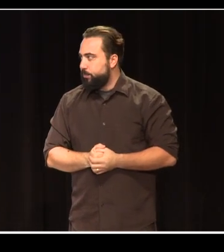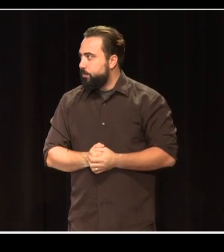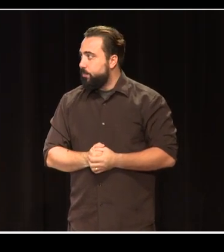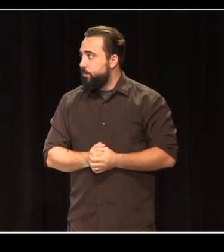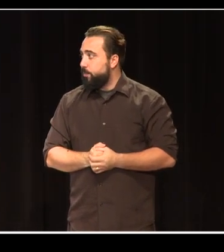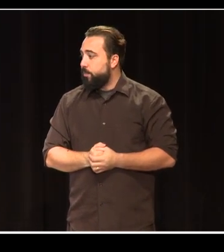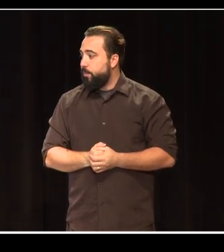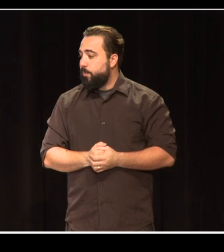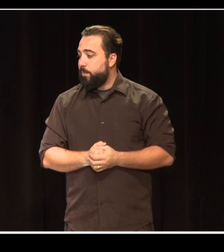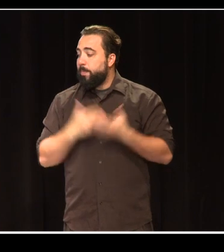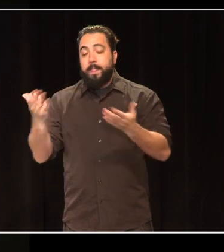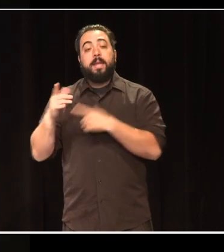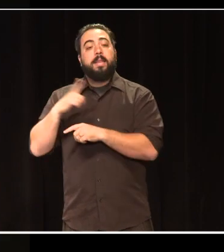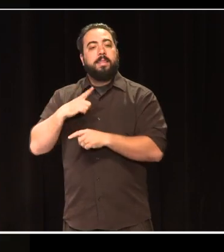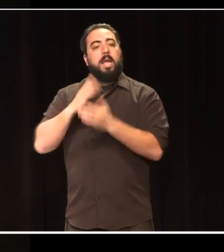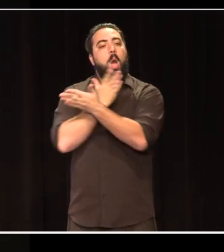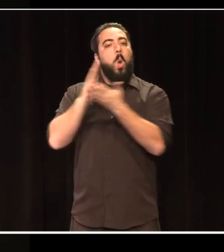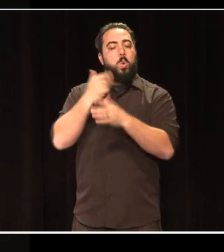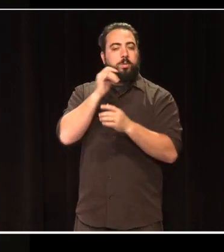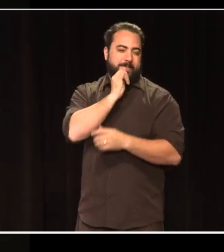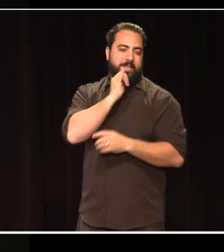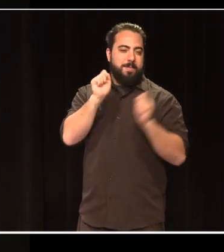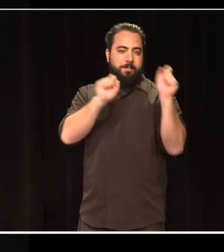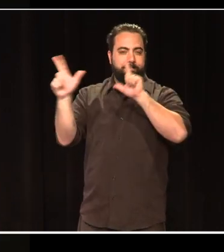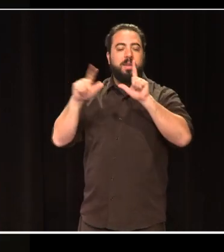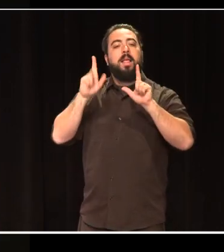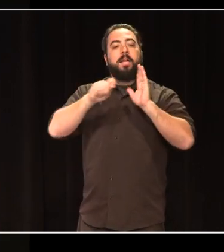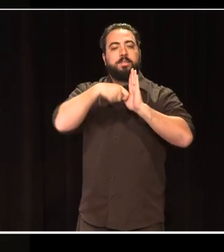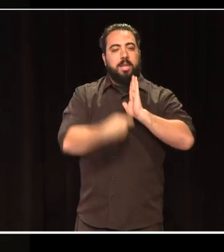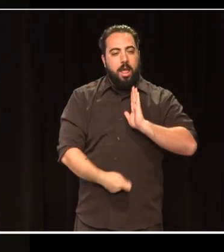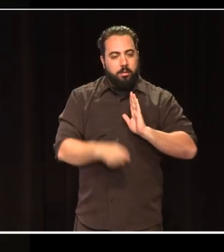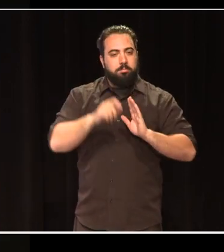A gente trouxe aqui alguns exemplos, né, que é o sinalário,